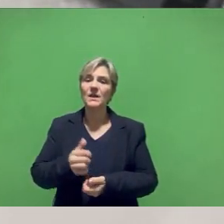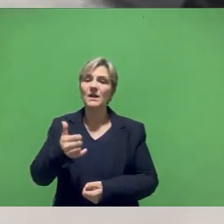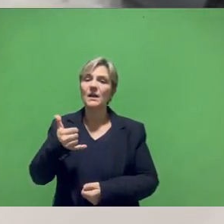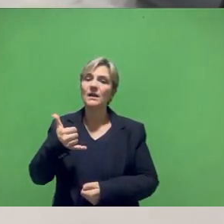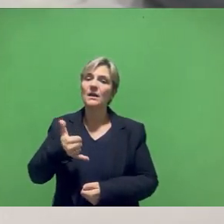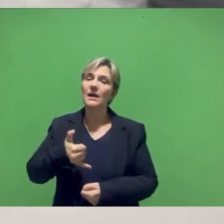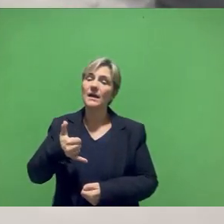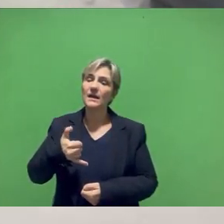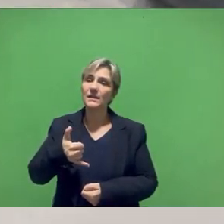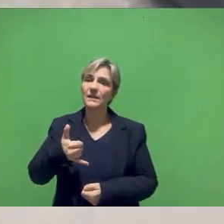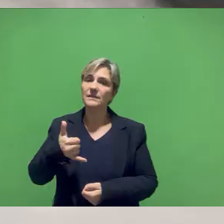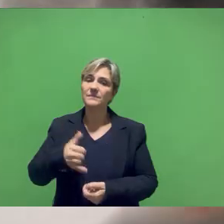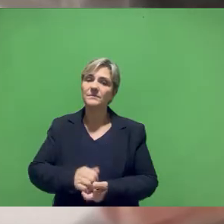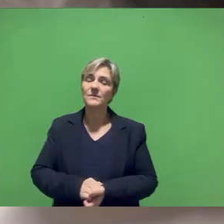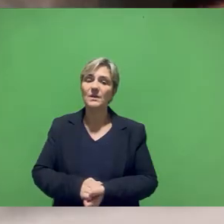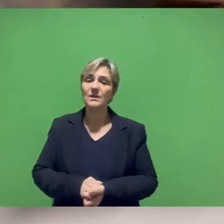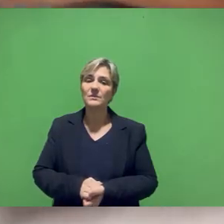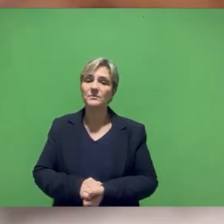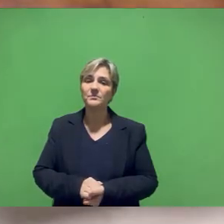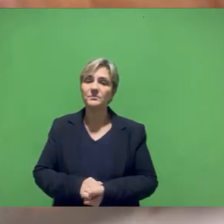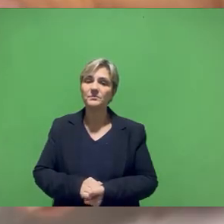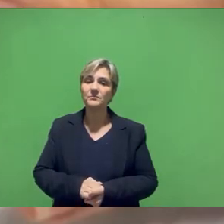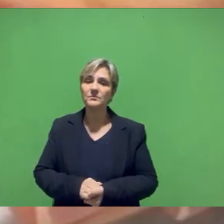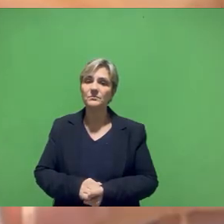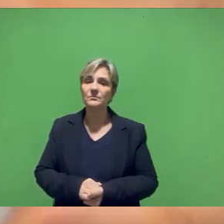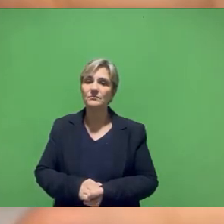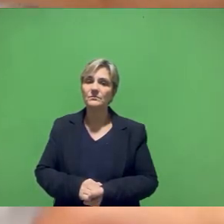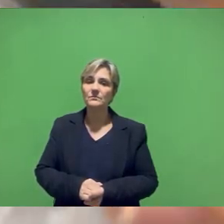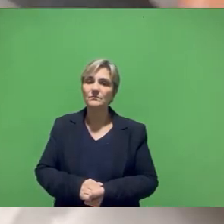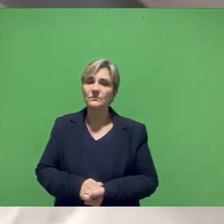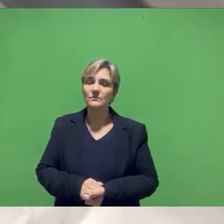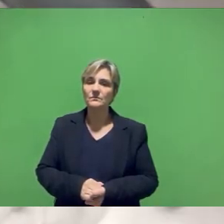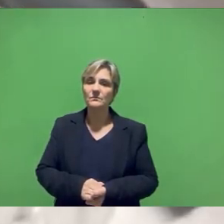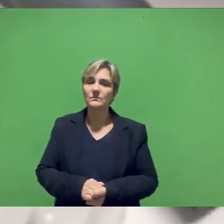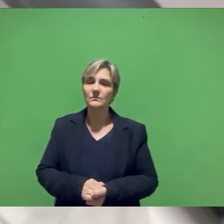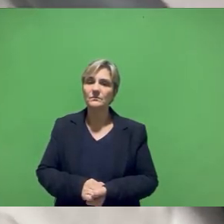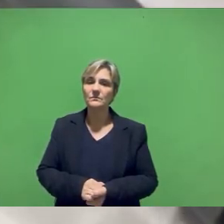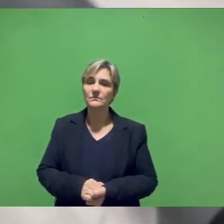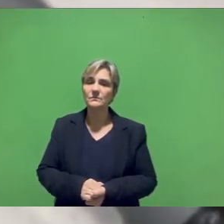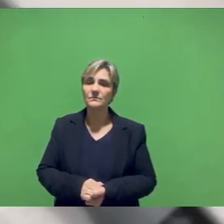caneta. Aí a gente vai colocar